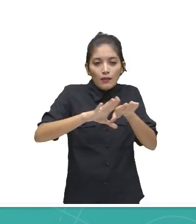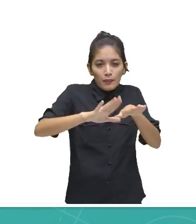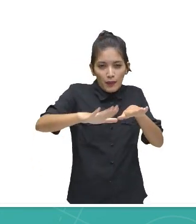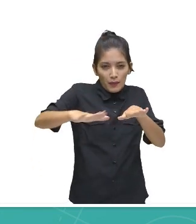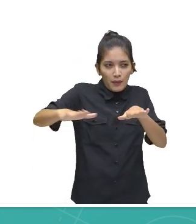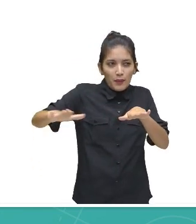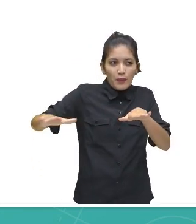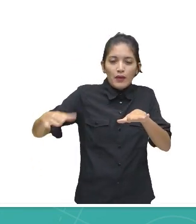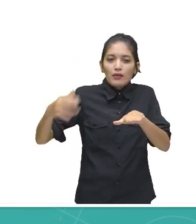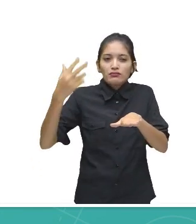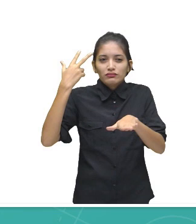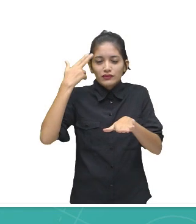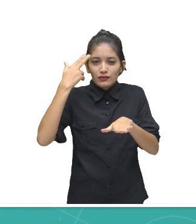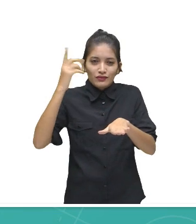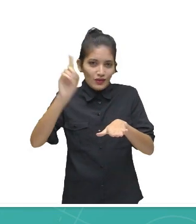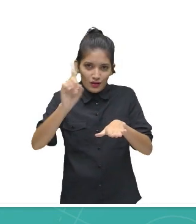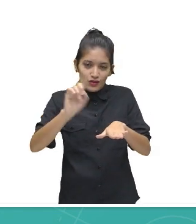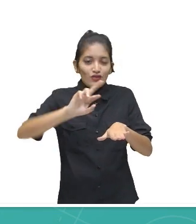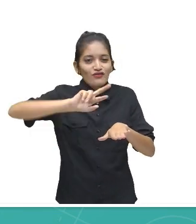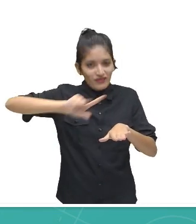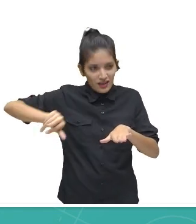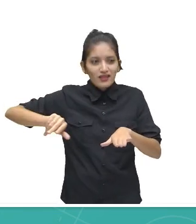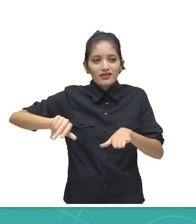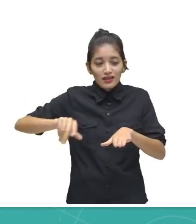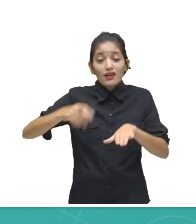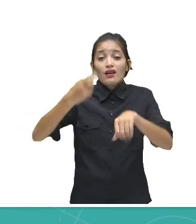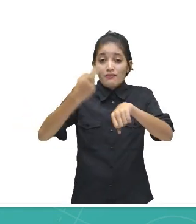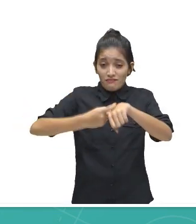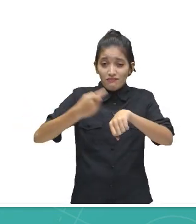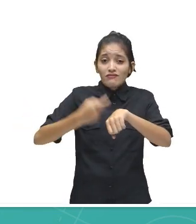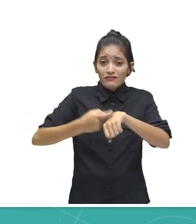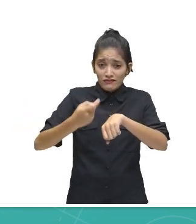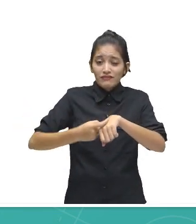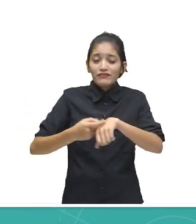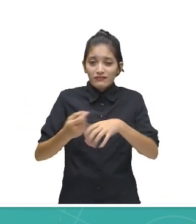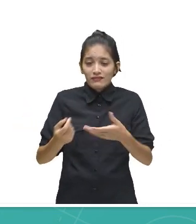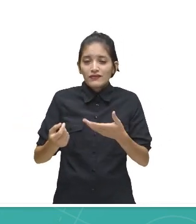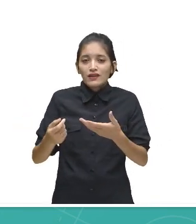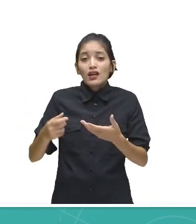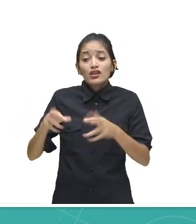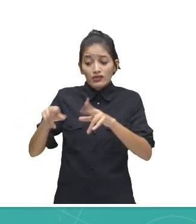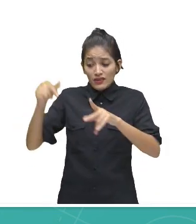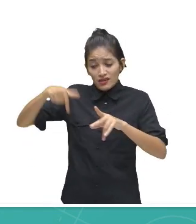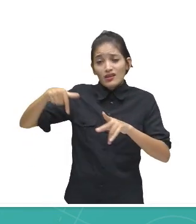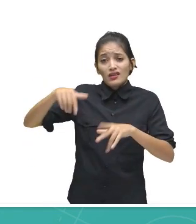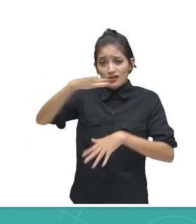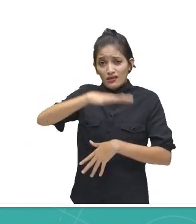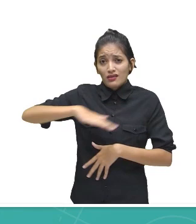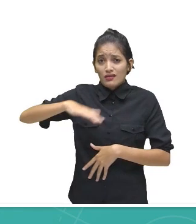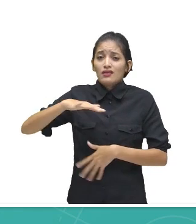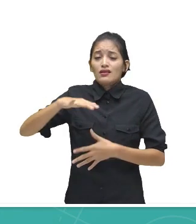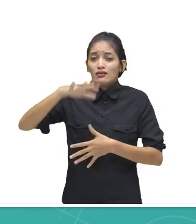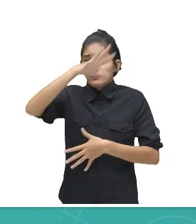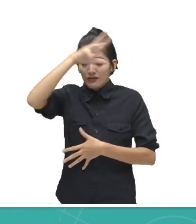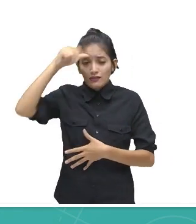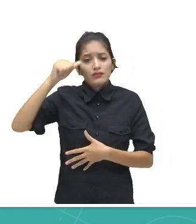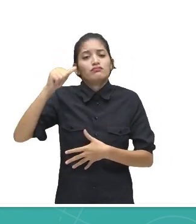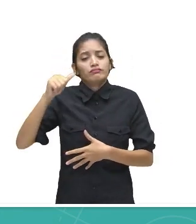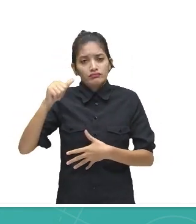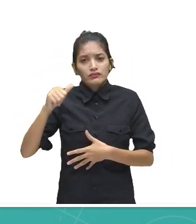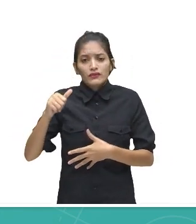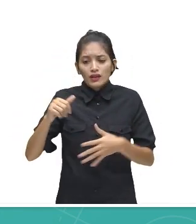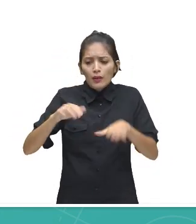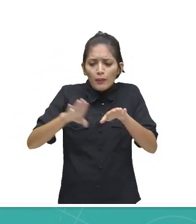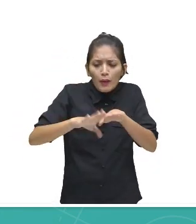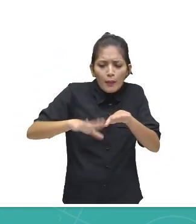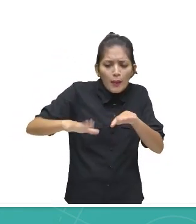região amazônica, né? E de outras áreas do Brasil que pertencem à região temperada do planeta, a qualidade dos solos